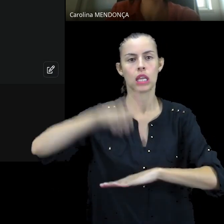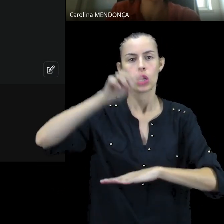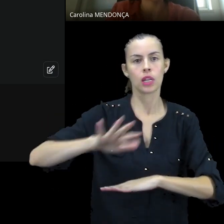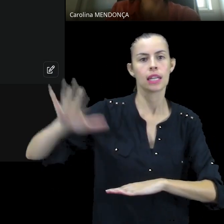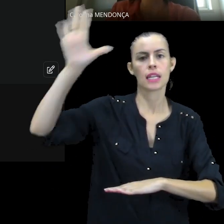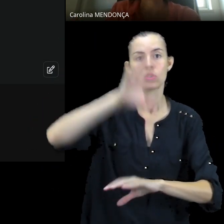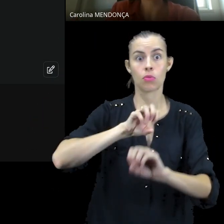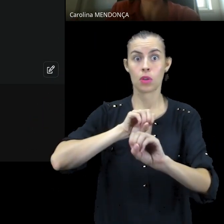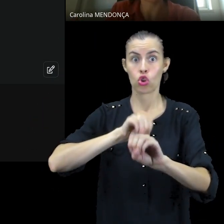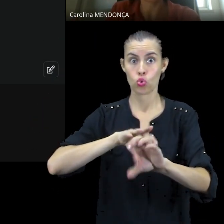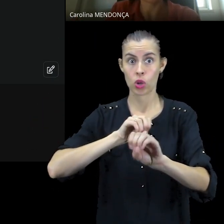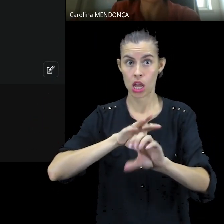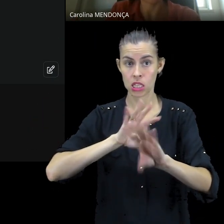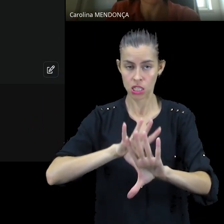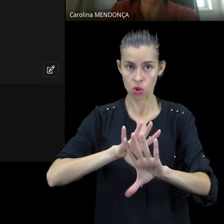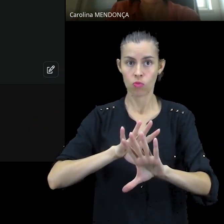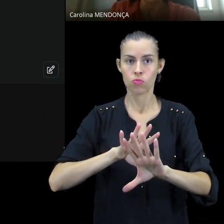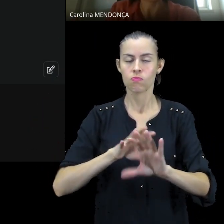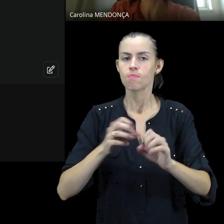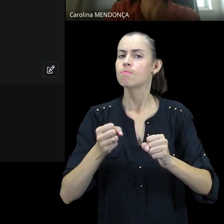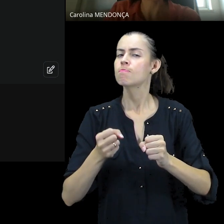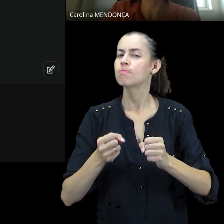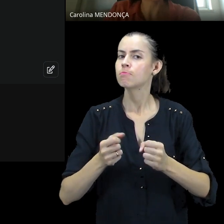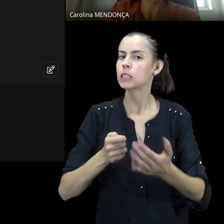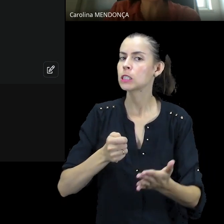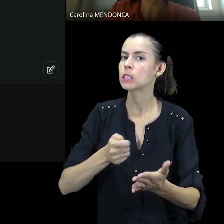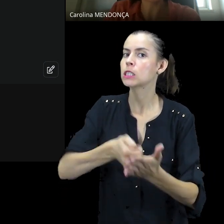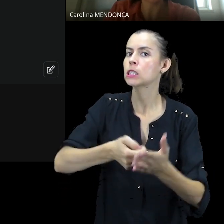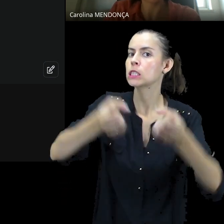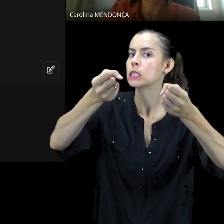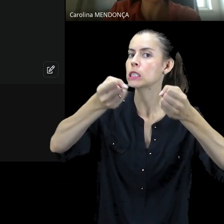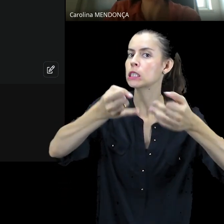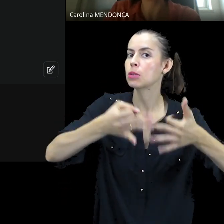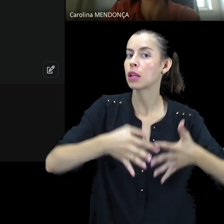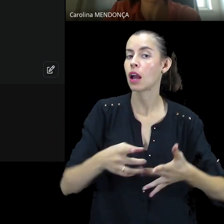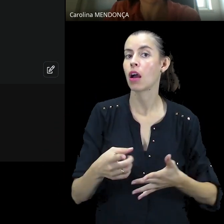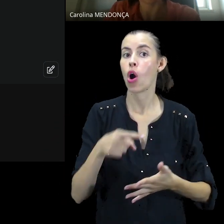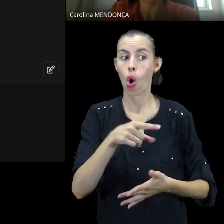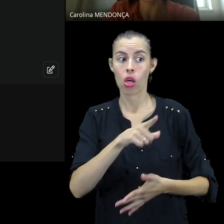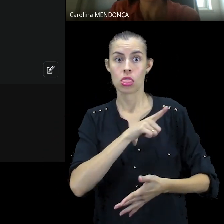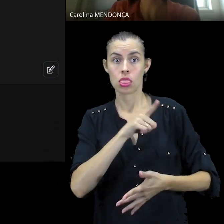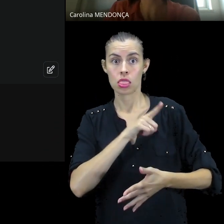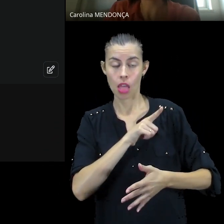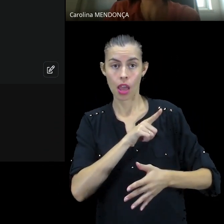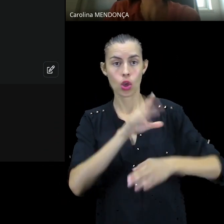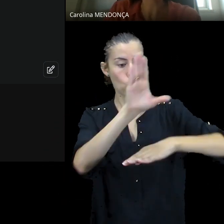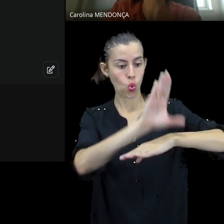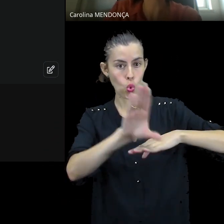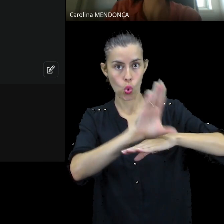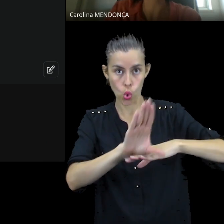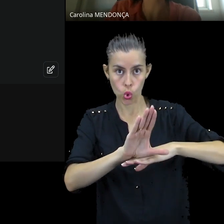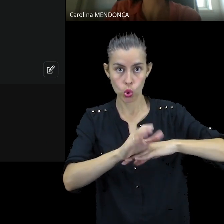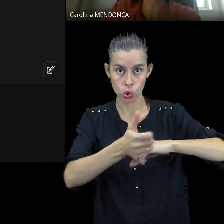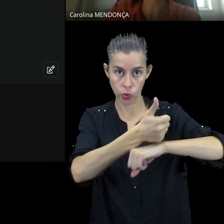momento, assim, do Conselho Nacional de Educação passar a ser mais taxativo na maneira como os currículos dos